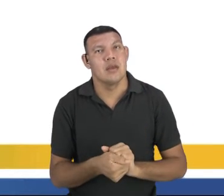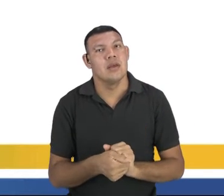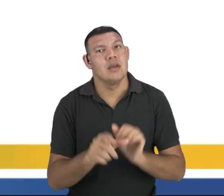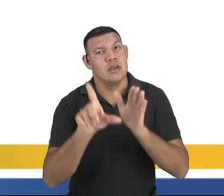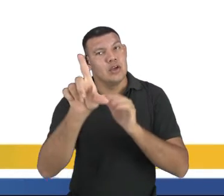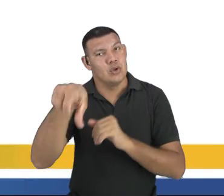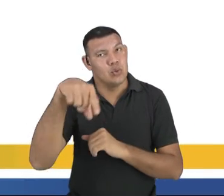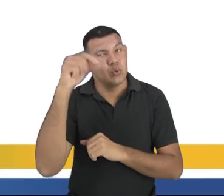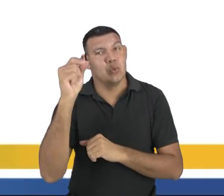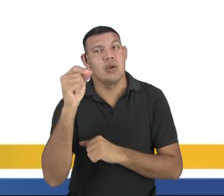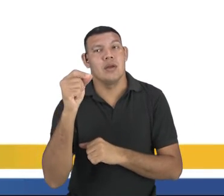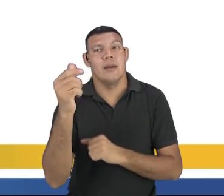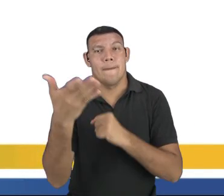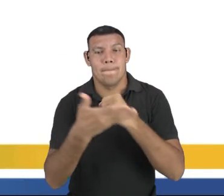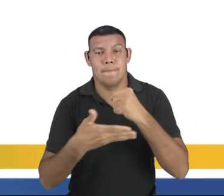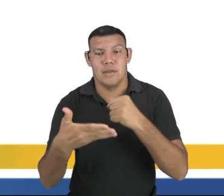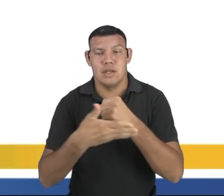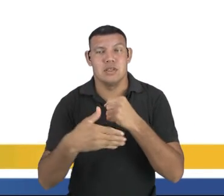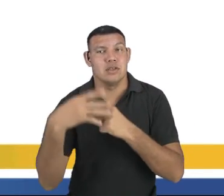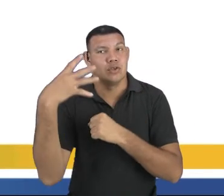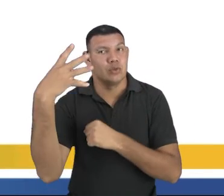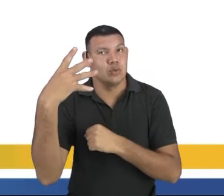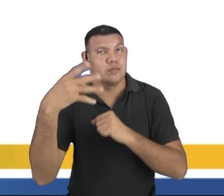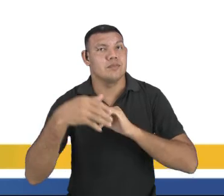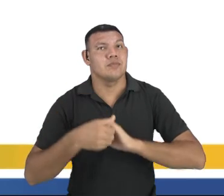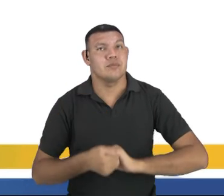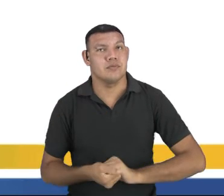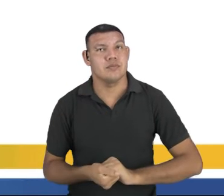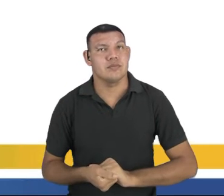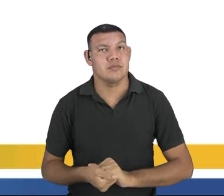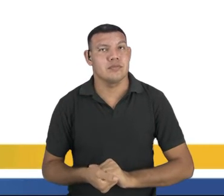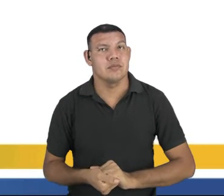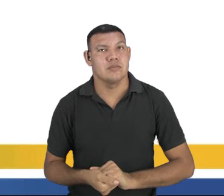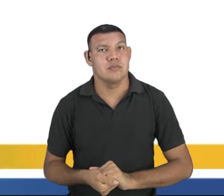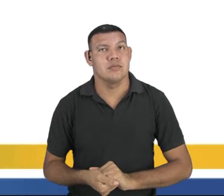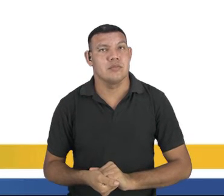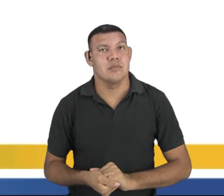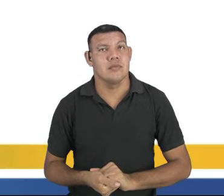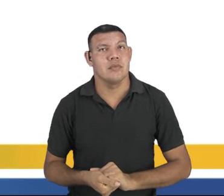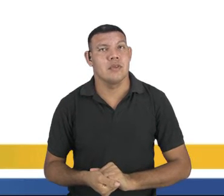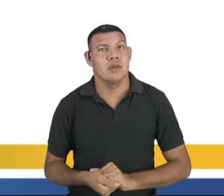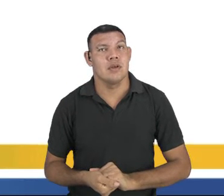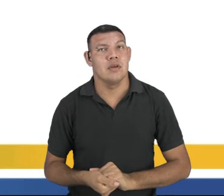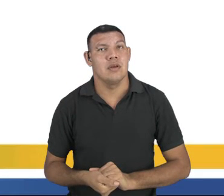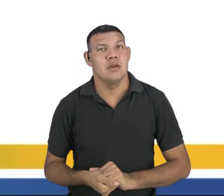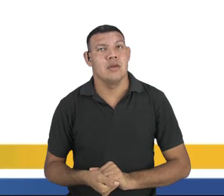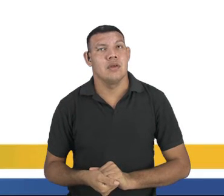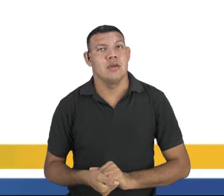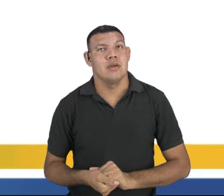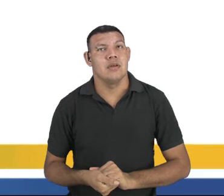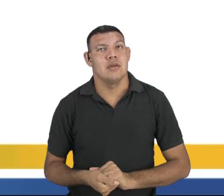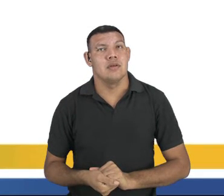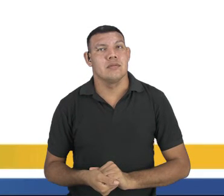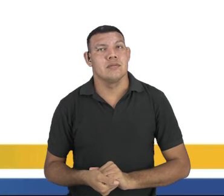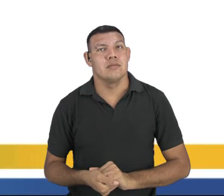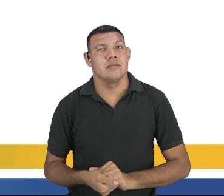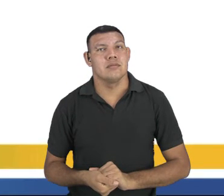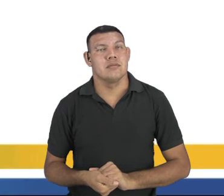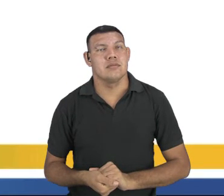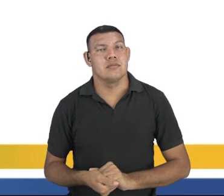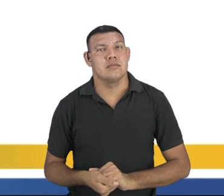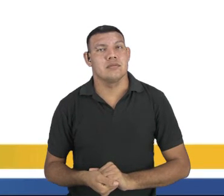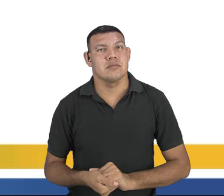por deixar na base 4. E aí eu vou fazer o quê? Então, esse número aqui que está na base 5, eu vou andar uma vírgula para frente, para